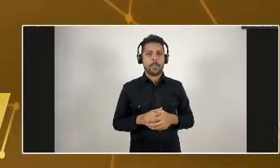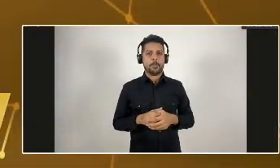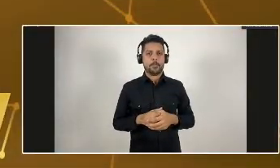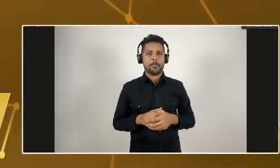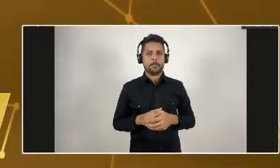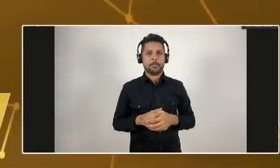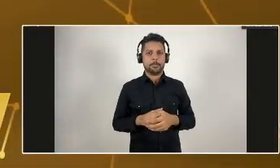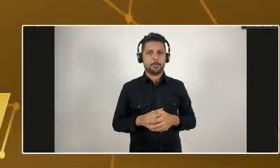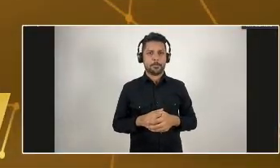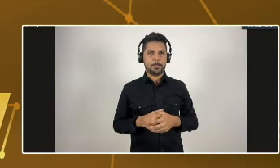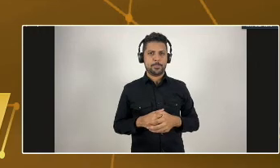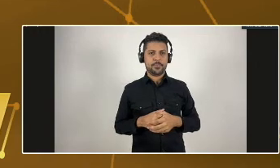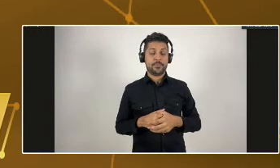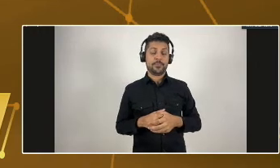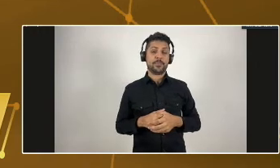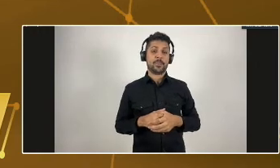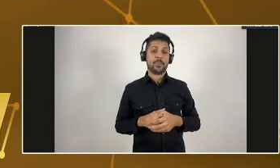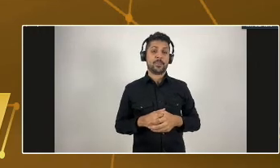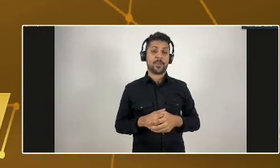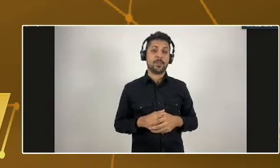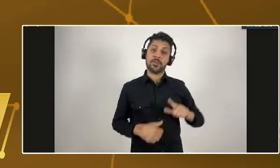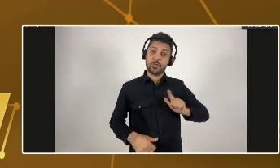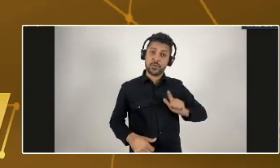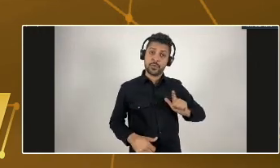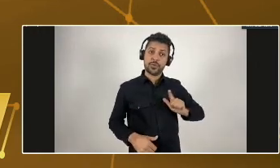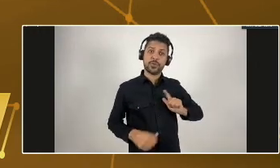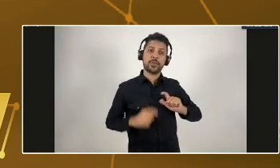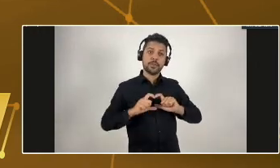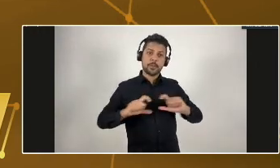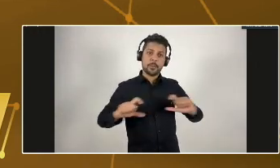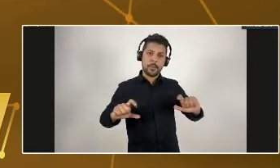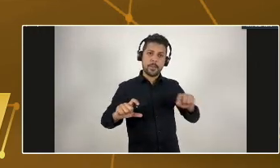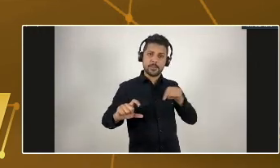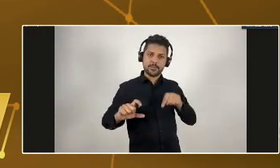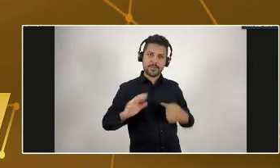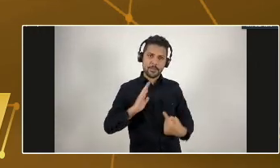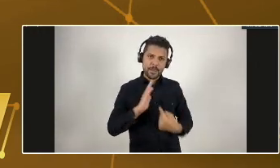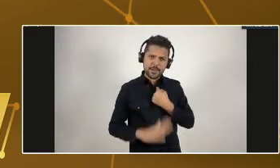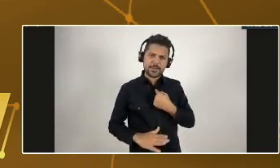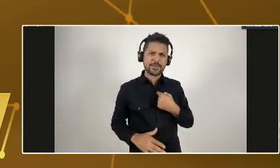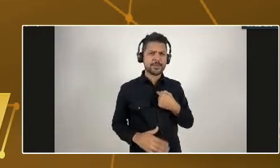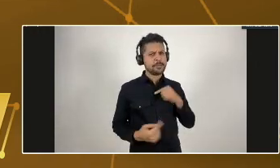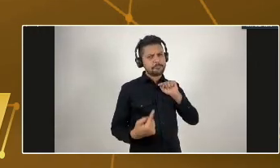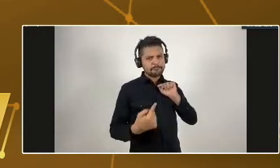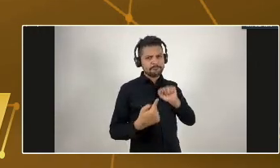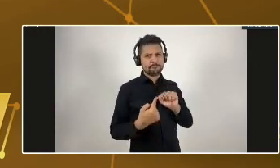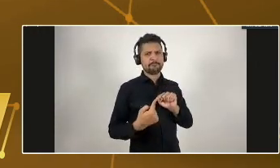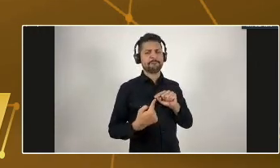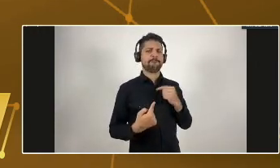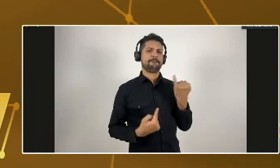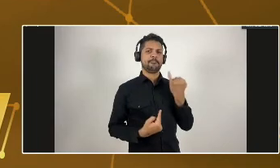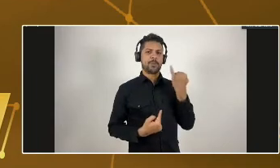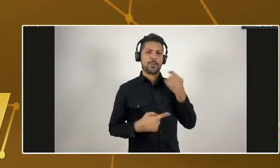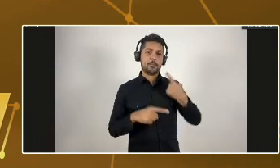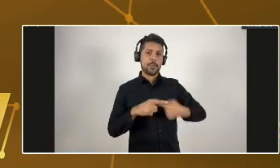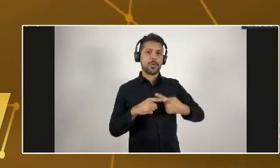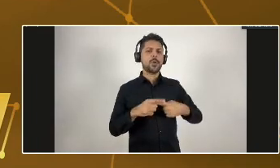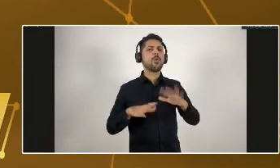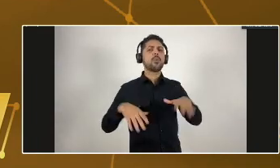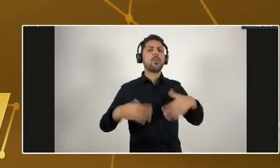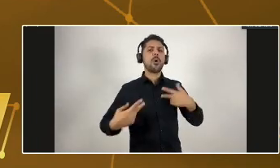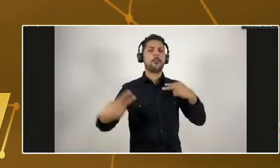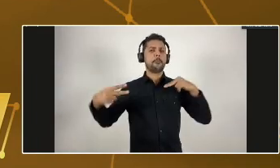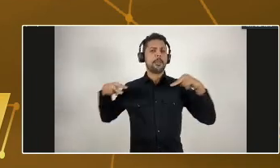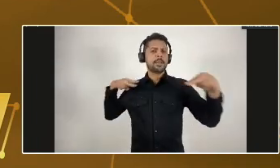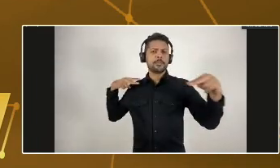Tem uma pergunta aqui que é bem conveniente, que é: qual a perspectiva de uso de